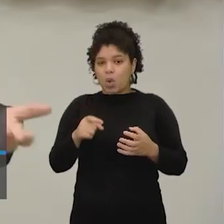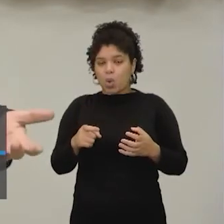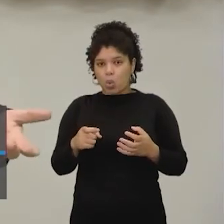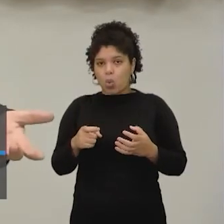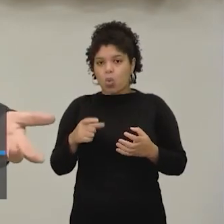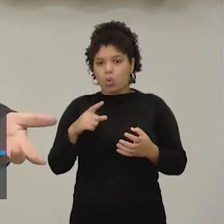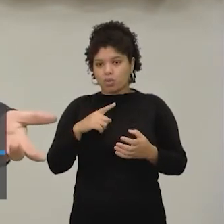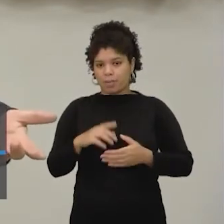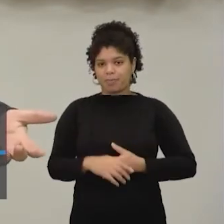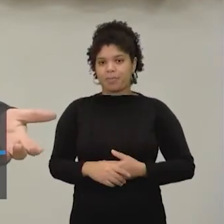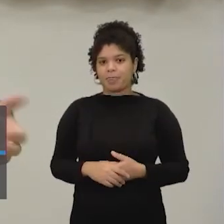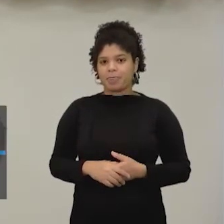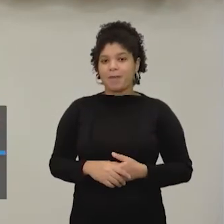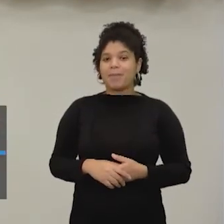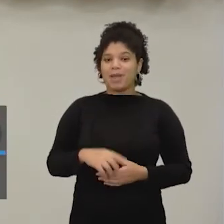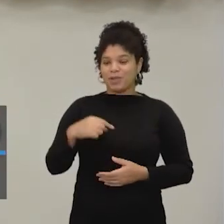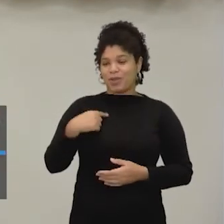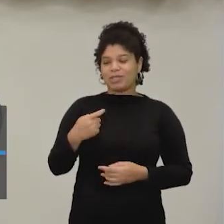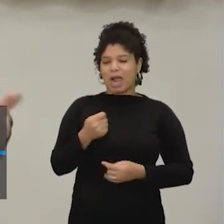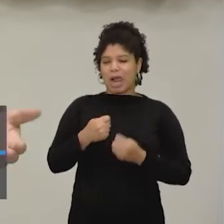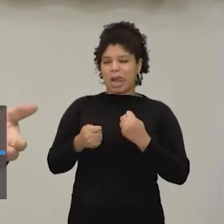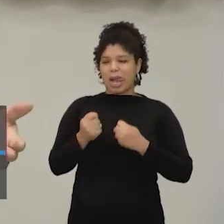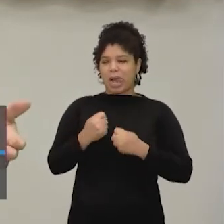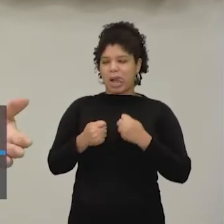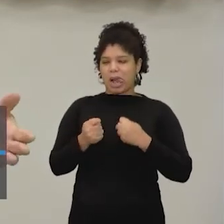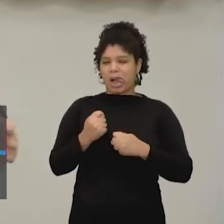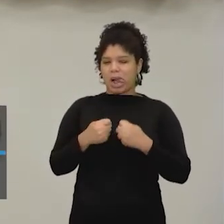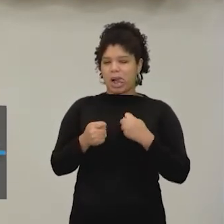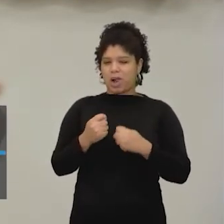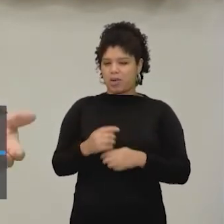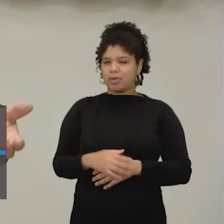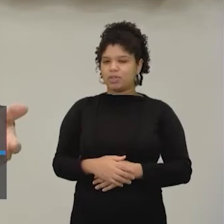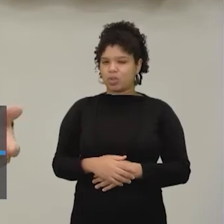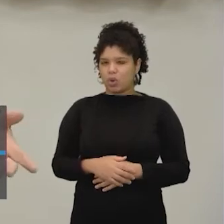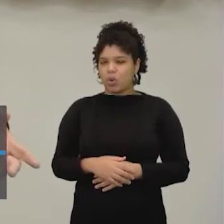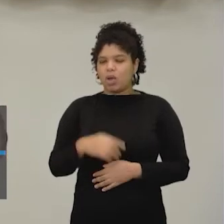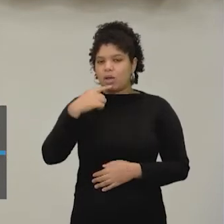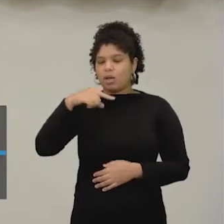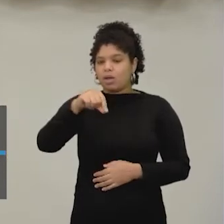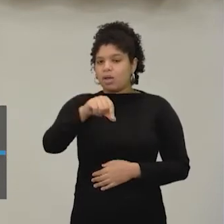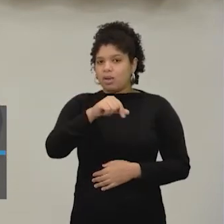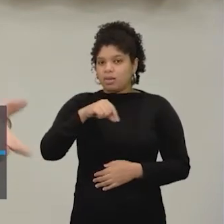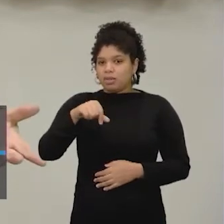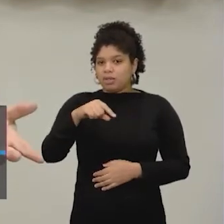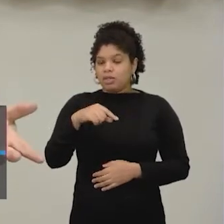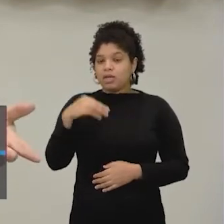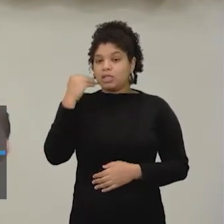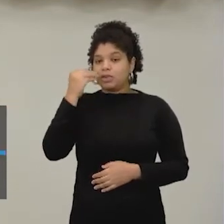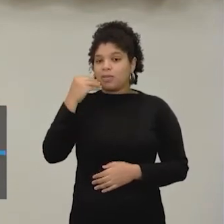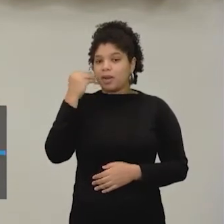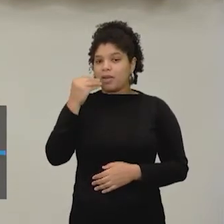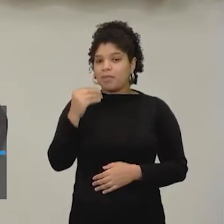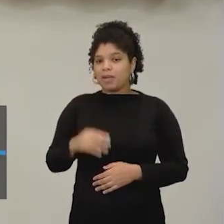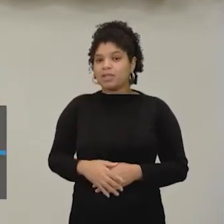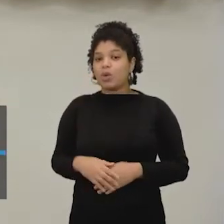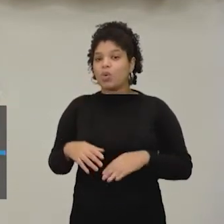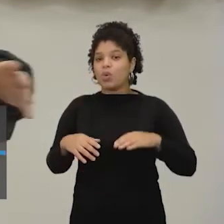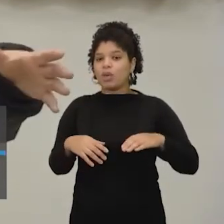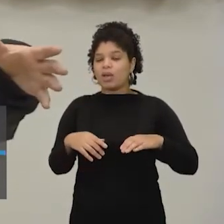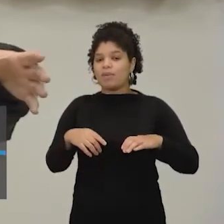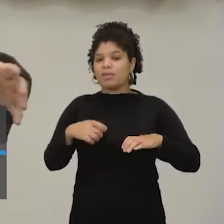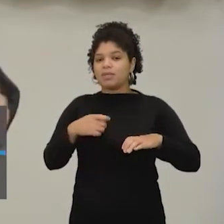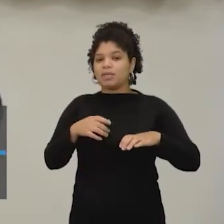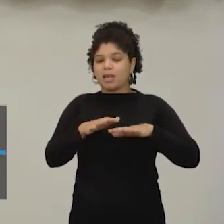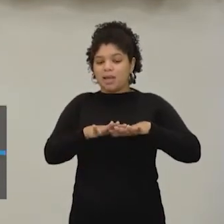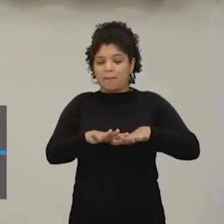que a gente estava economizando sal, e a gente usou um experimento para saturação. E daí, na hora que a gente foi secar o sal, a gente teve que espalhar